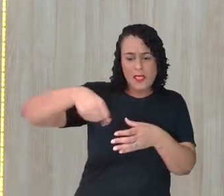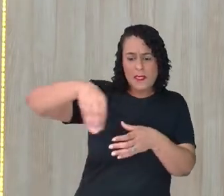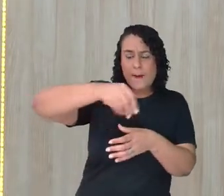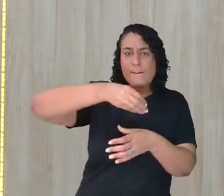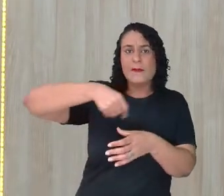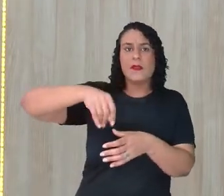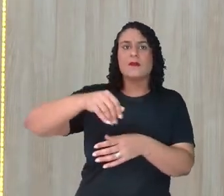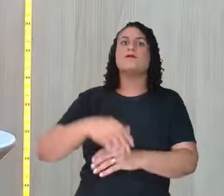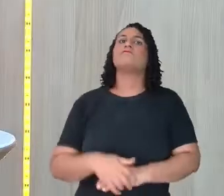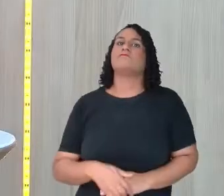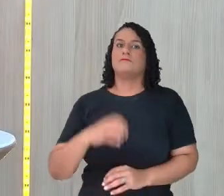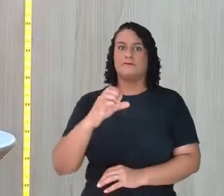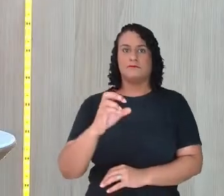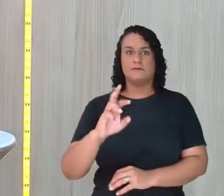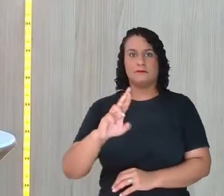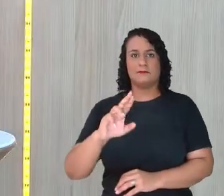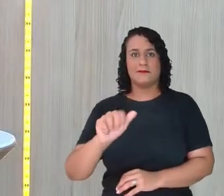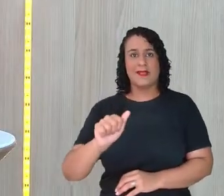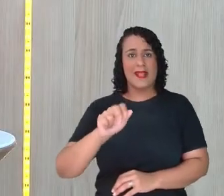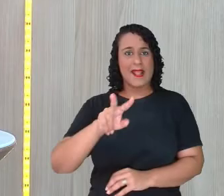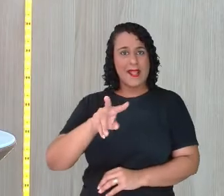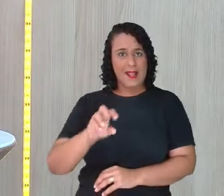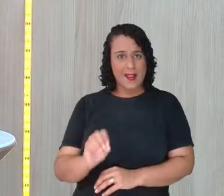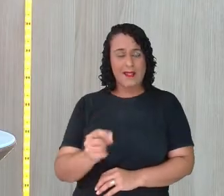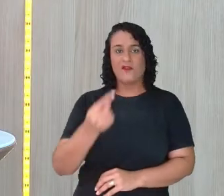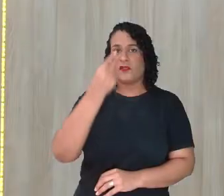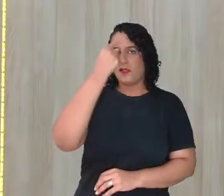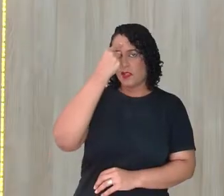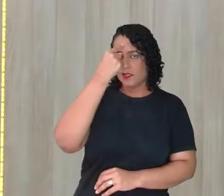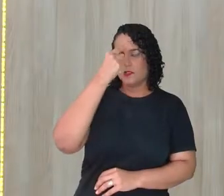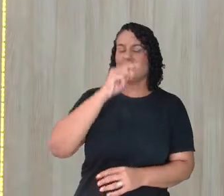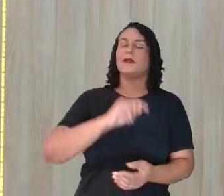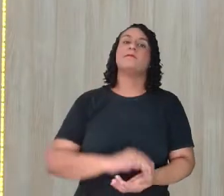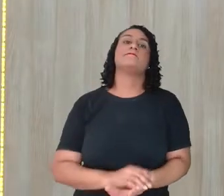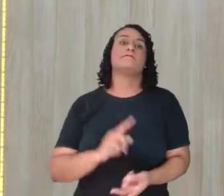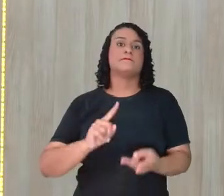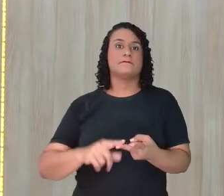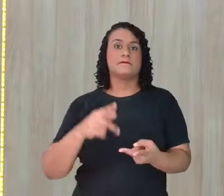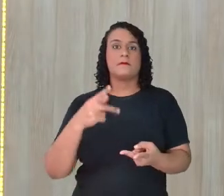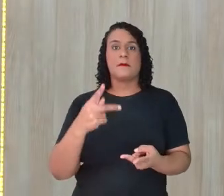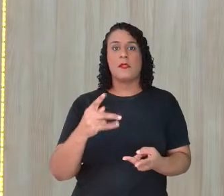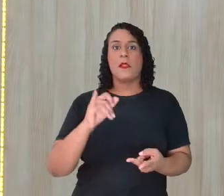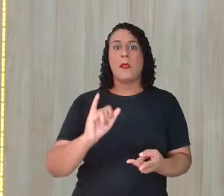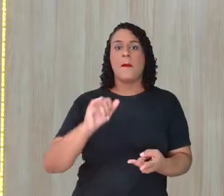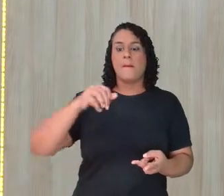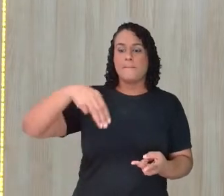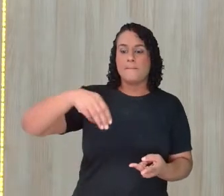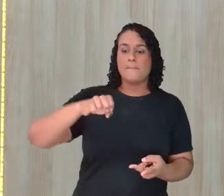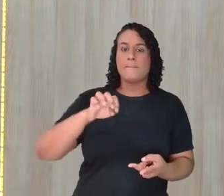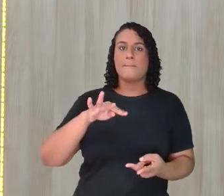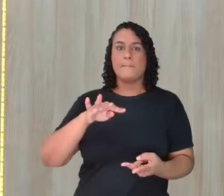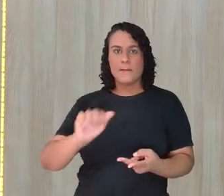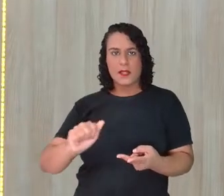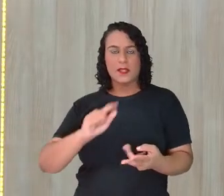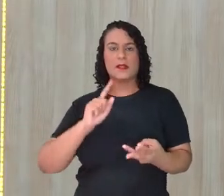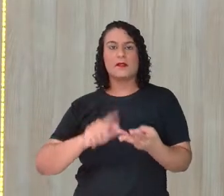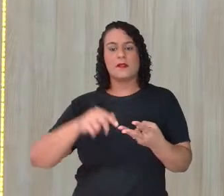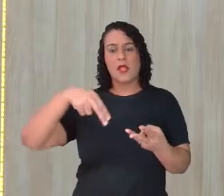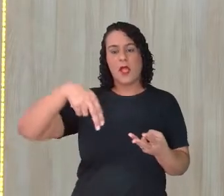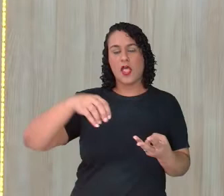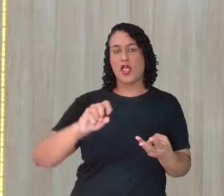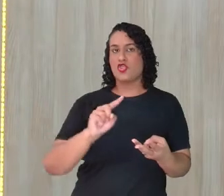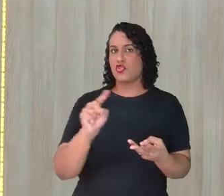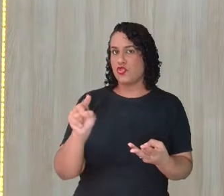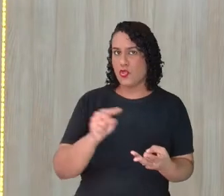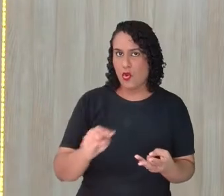famoso cravo da Índia, Cravo né? da Índia, Cravo da Índia. cravo da Índia, a pimenta do reino, a noz moscada,